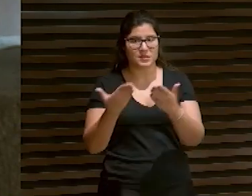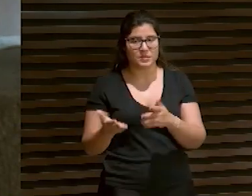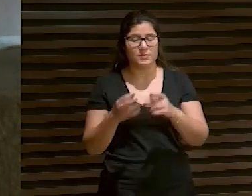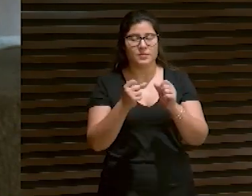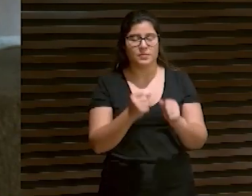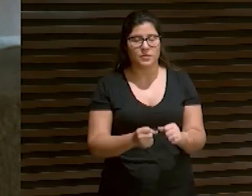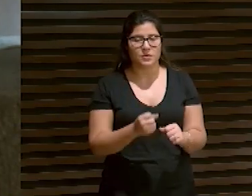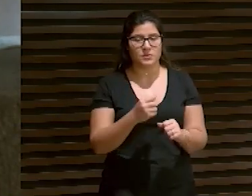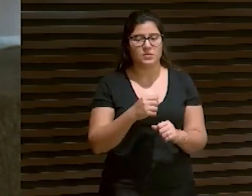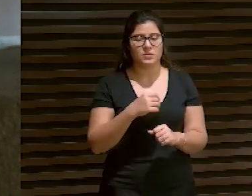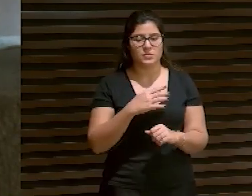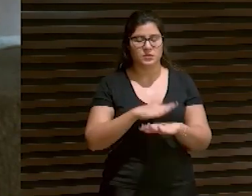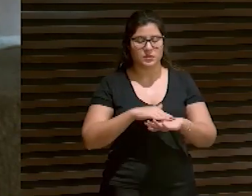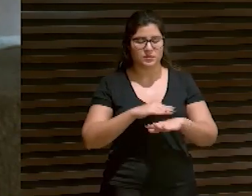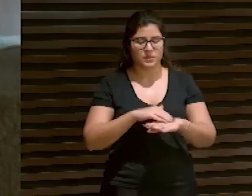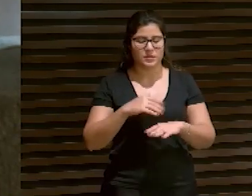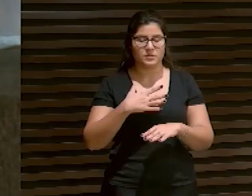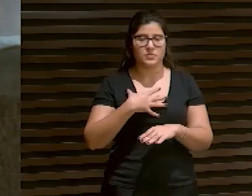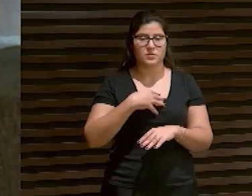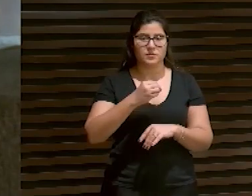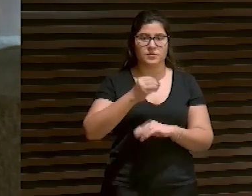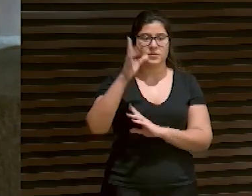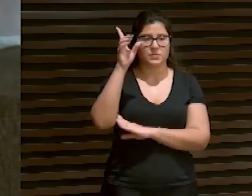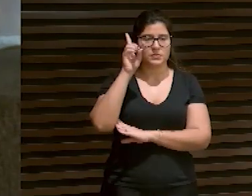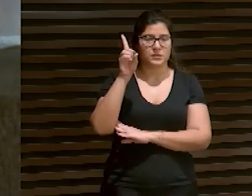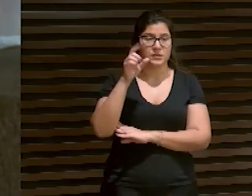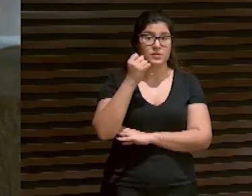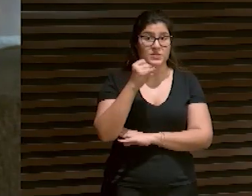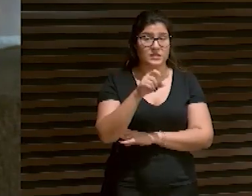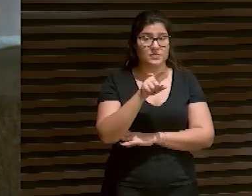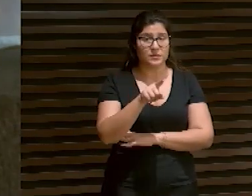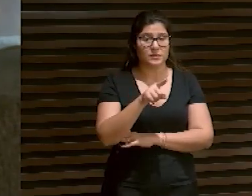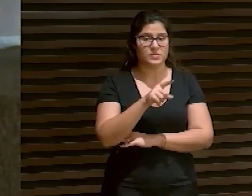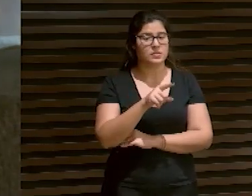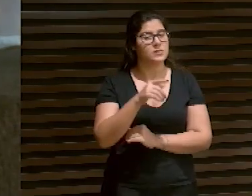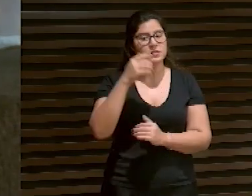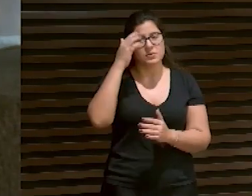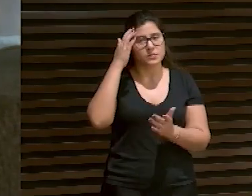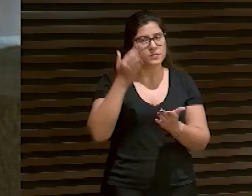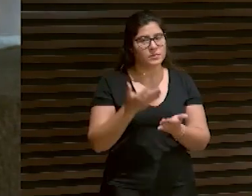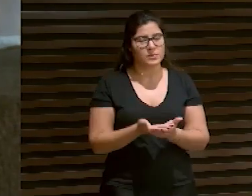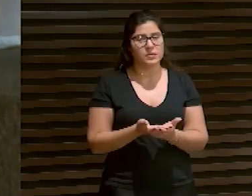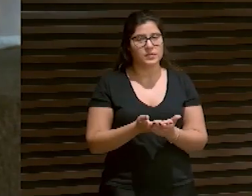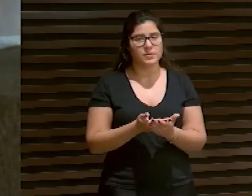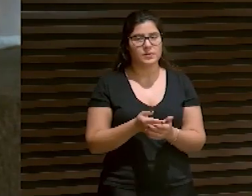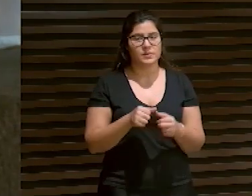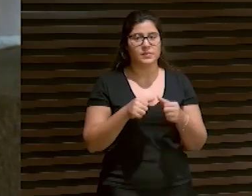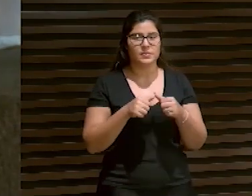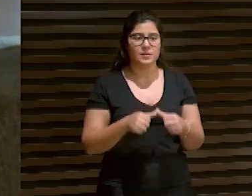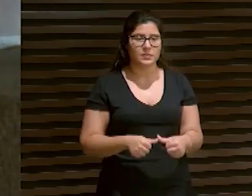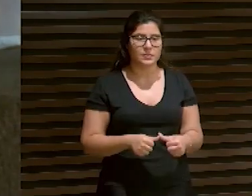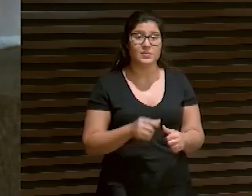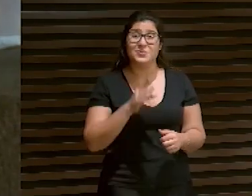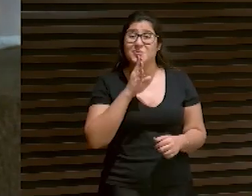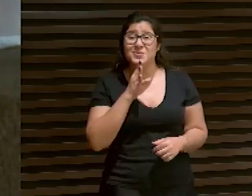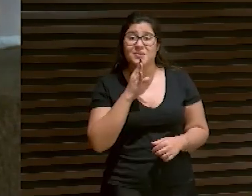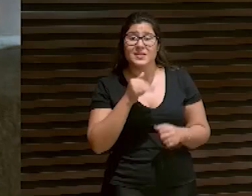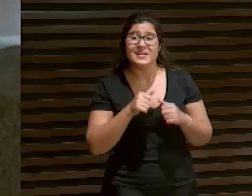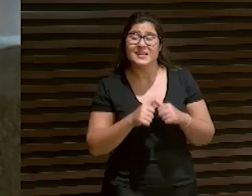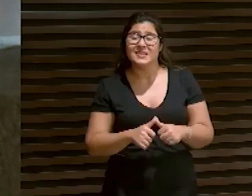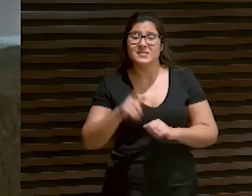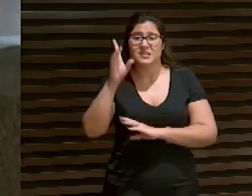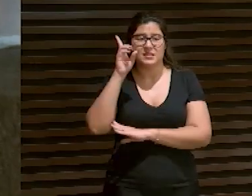você também. Então, se você ainda não creu, se você não conhece esse Deus, se você se arrepender dos